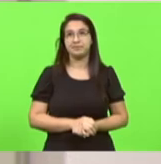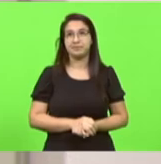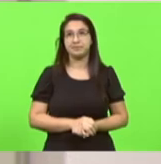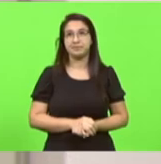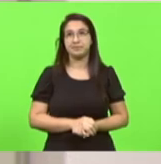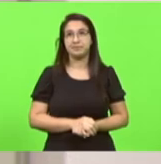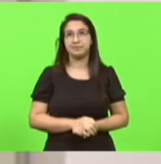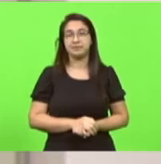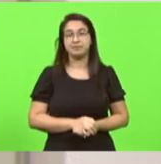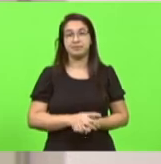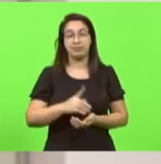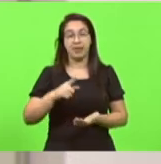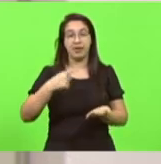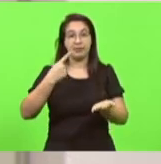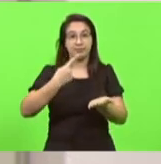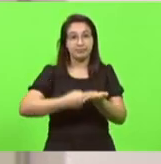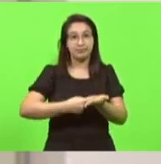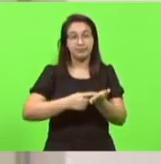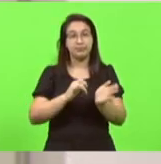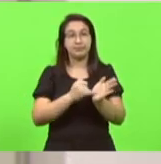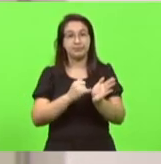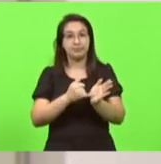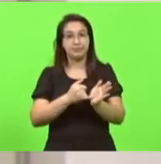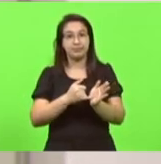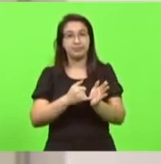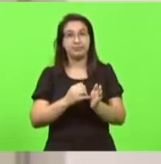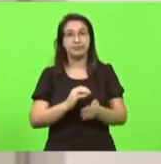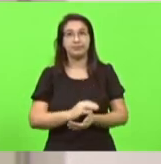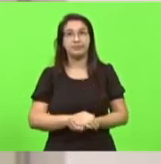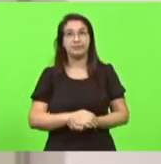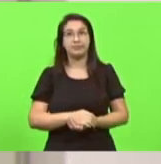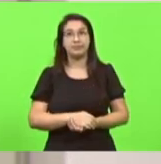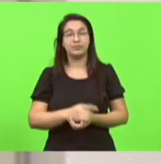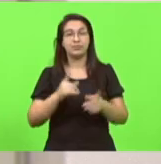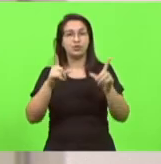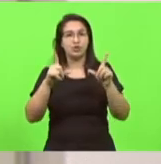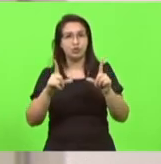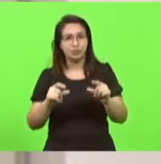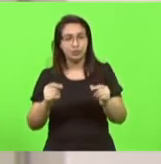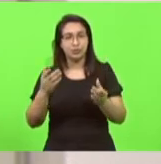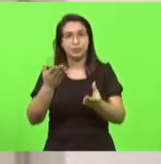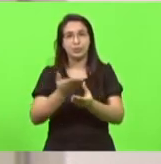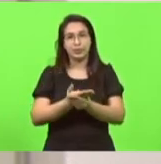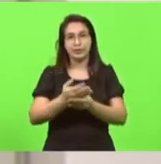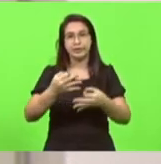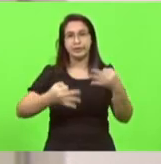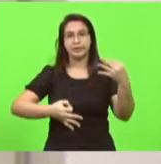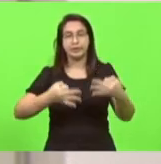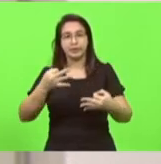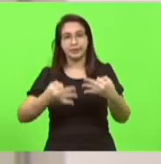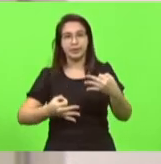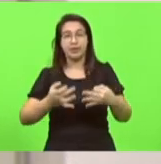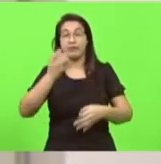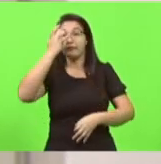do acordo tributário. Vamos diminuir o número de processos judiciais, vamos